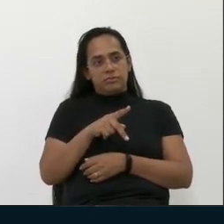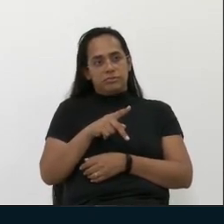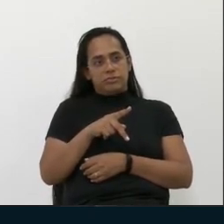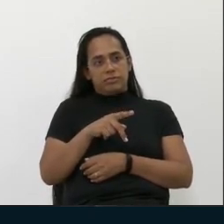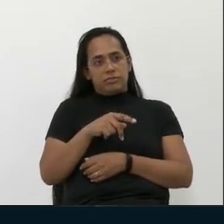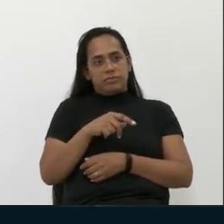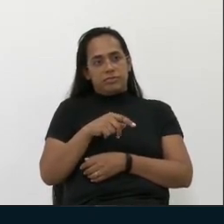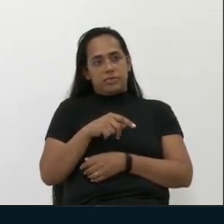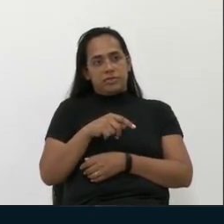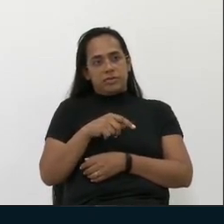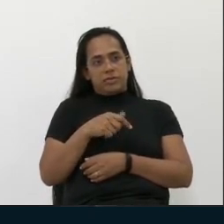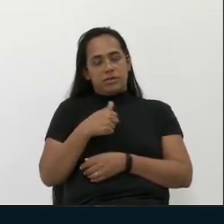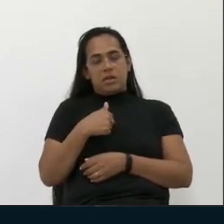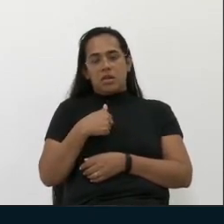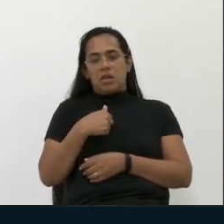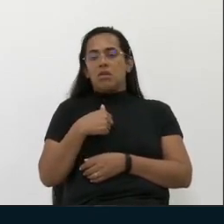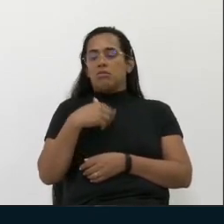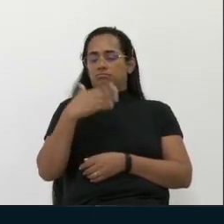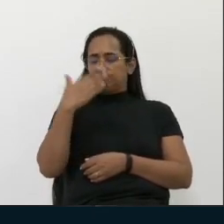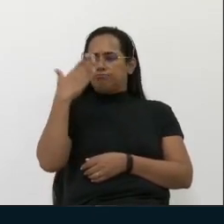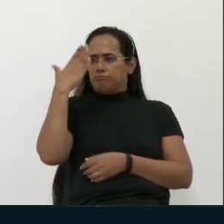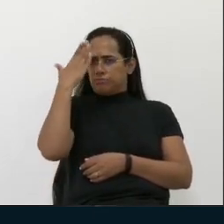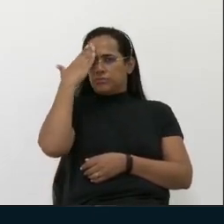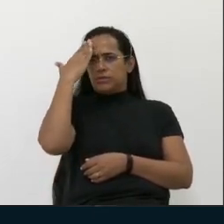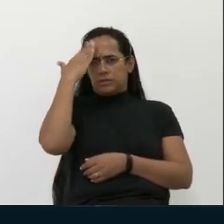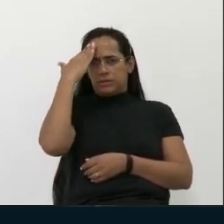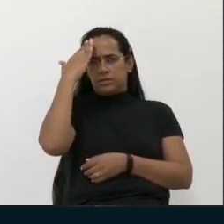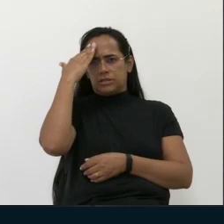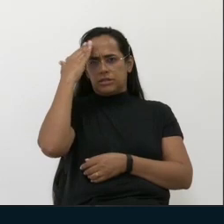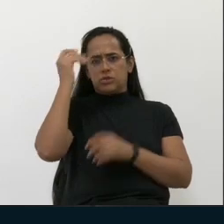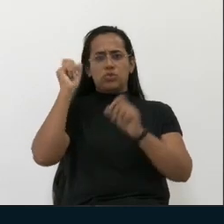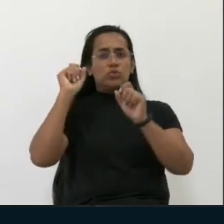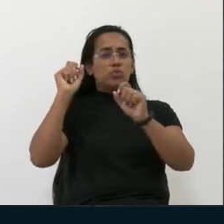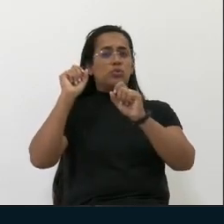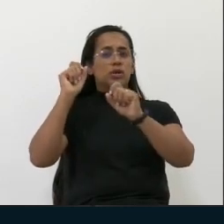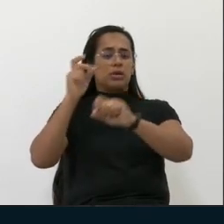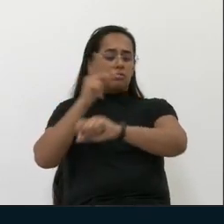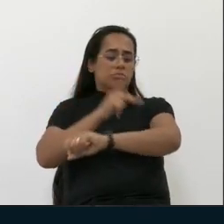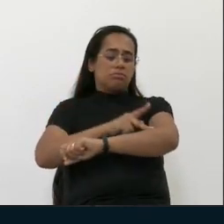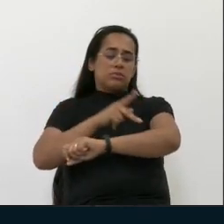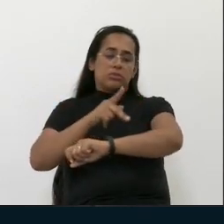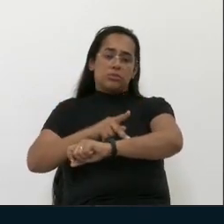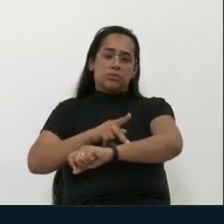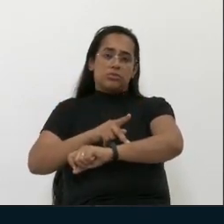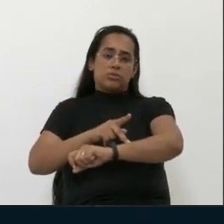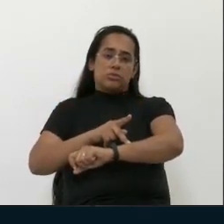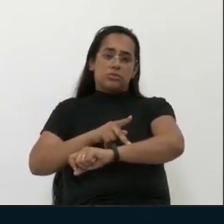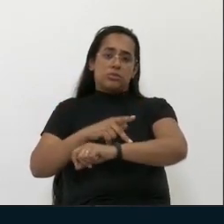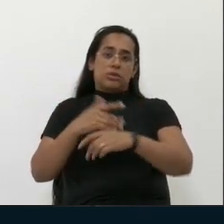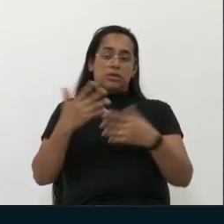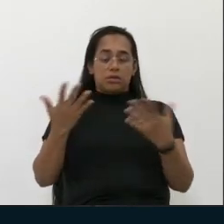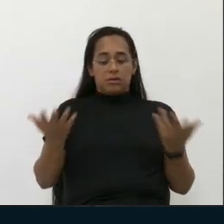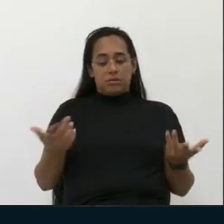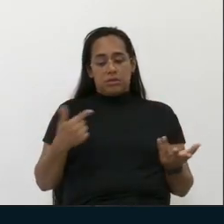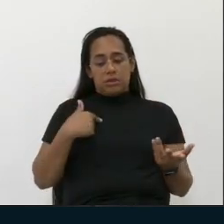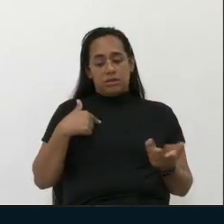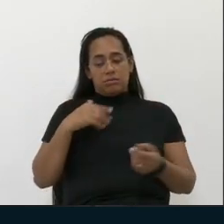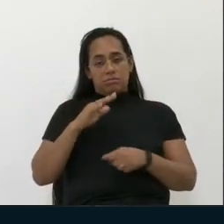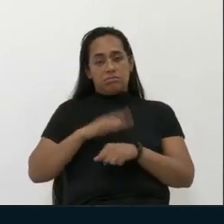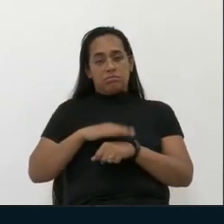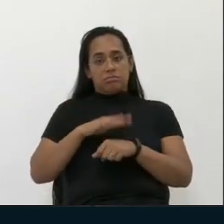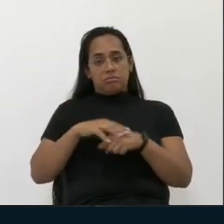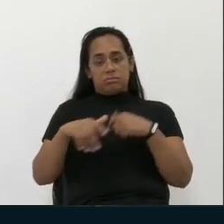O que eu sei bem? Entendo do assunto. Eu entendo de pedagogia. O que eu faço? Eu faço um trabalho que minha profissão me